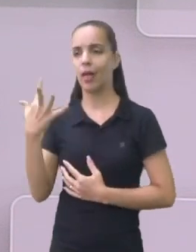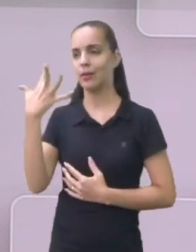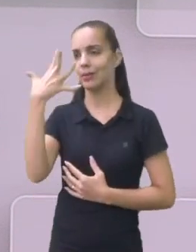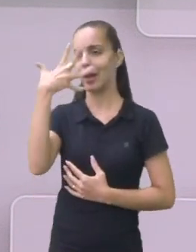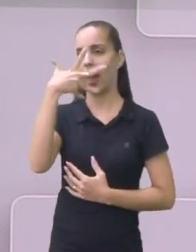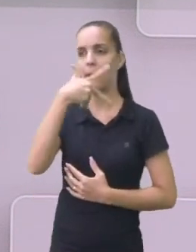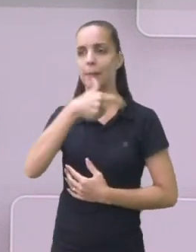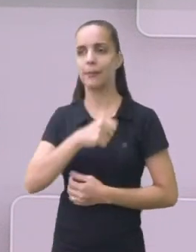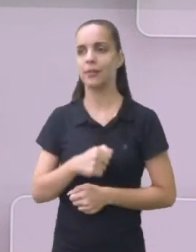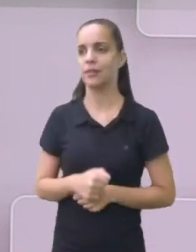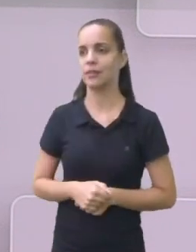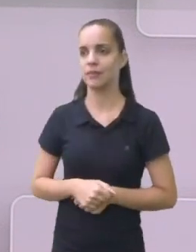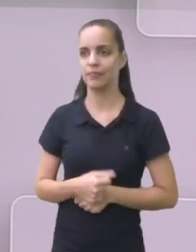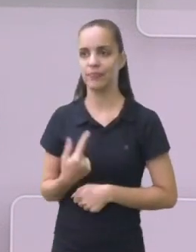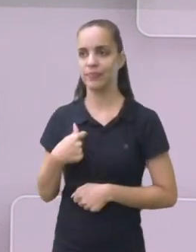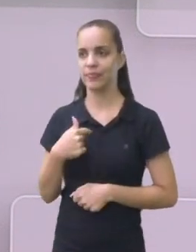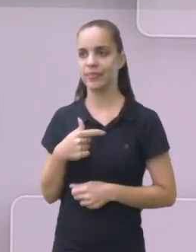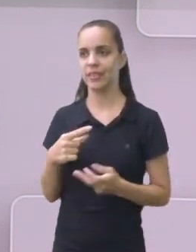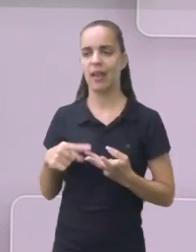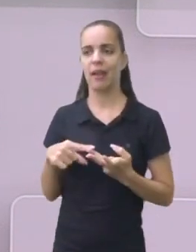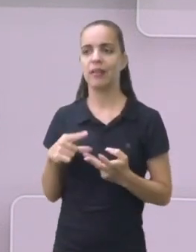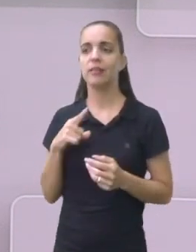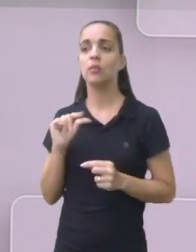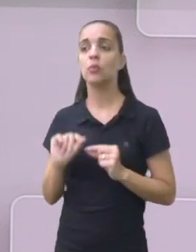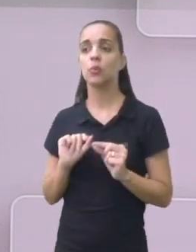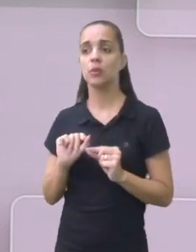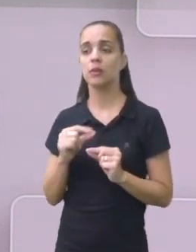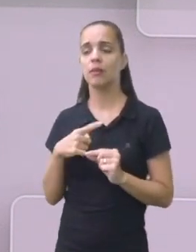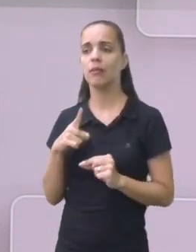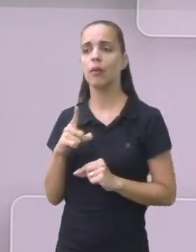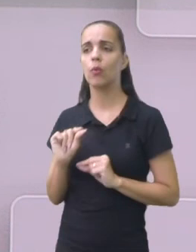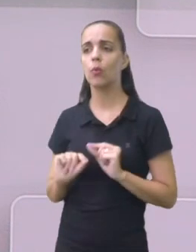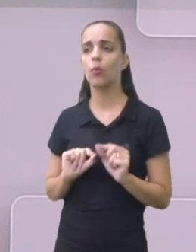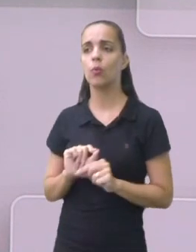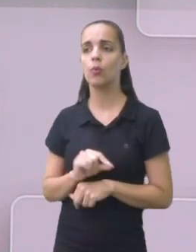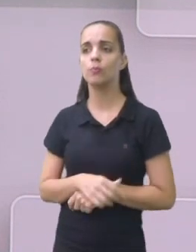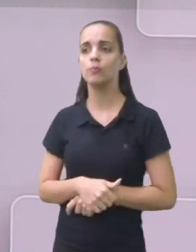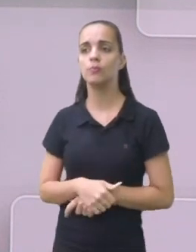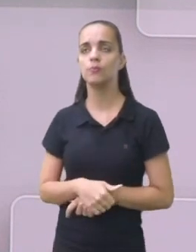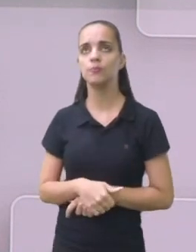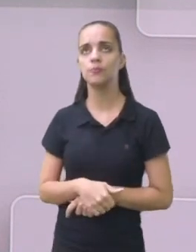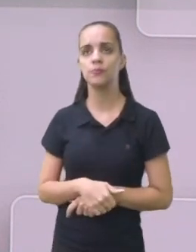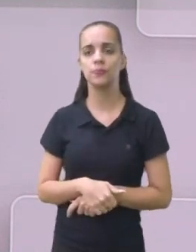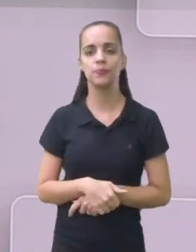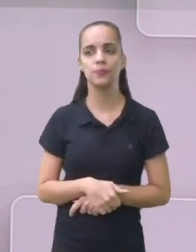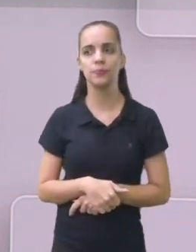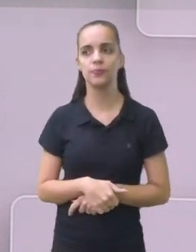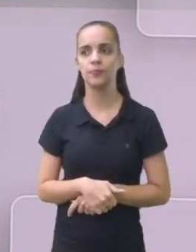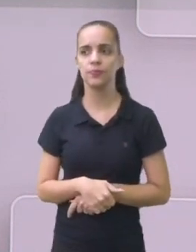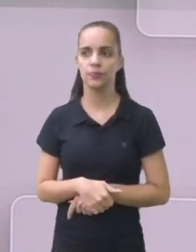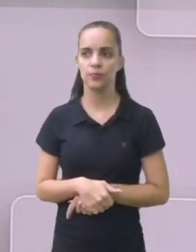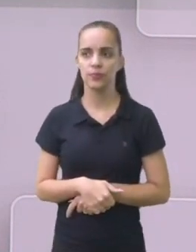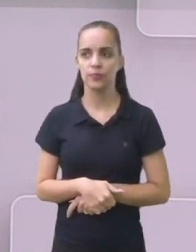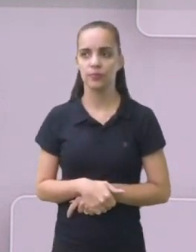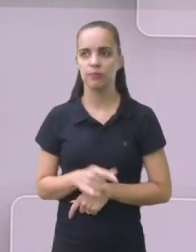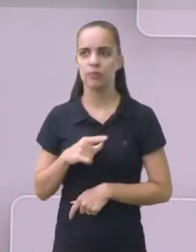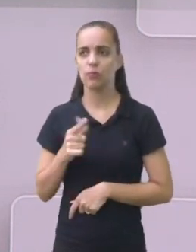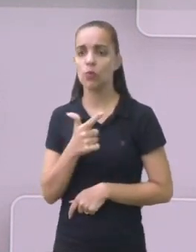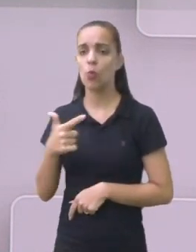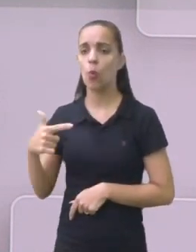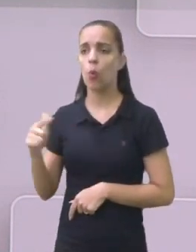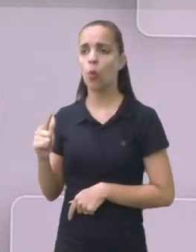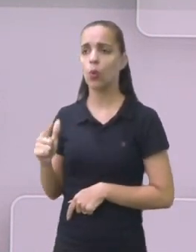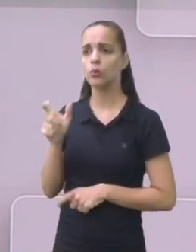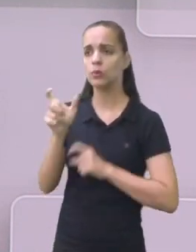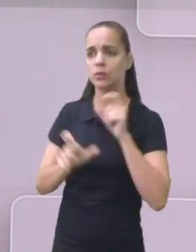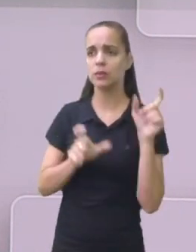isso? Além da beleza, elas possuem aí para outros seres vivos,